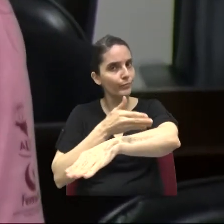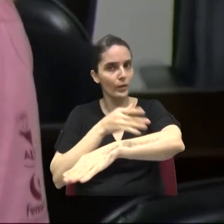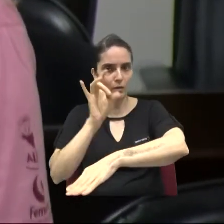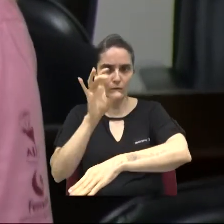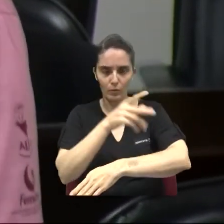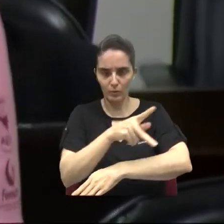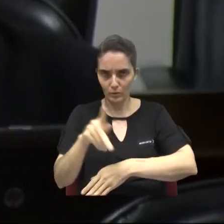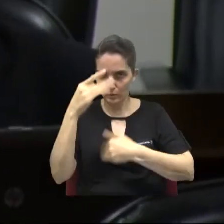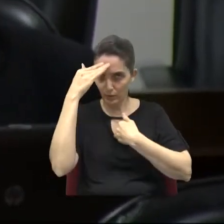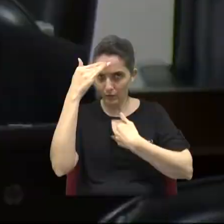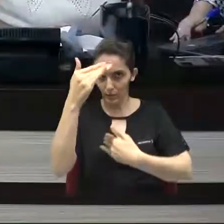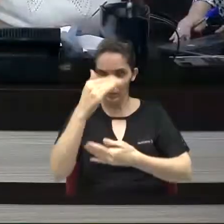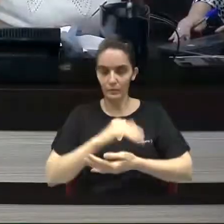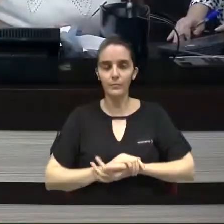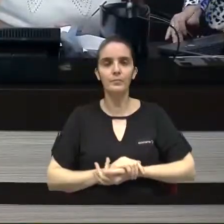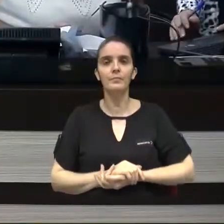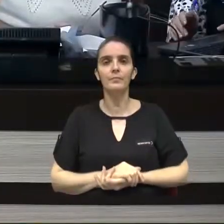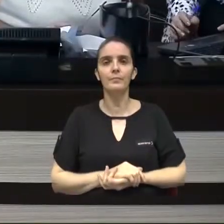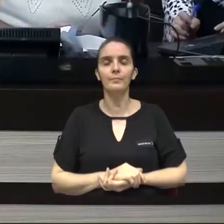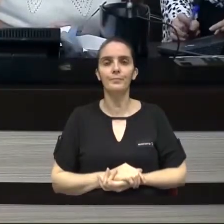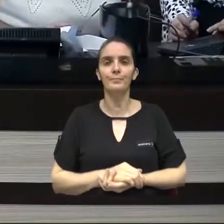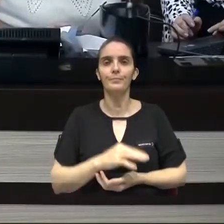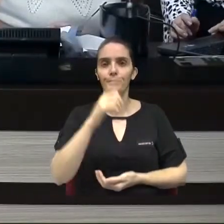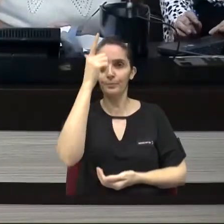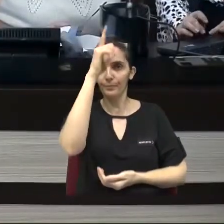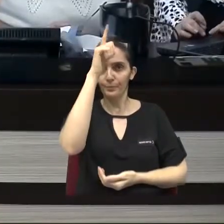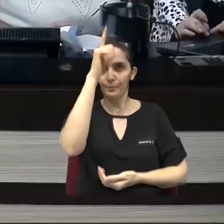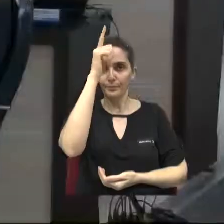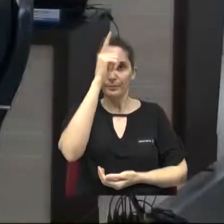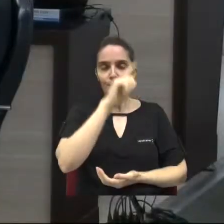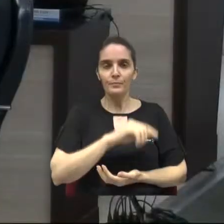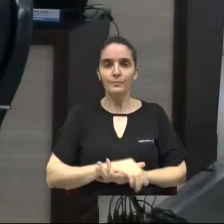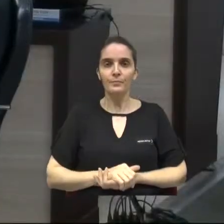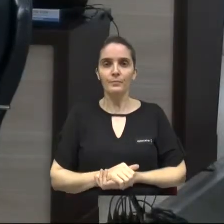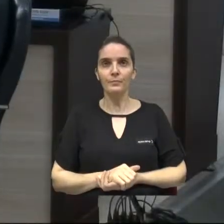presidente, muito obrigada. Vereador Alemão.